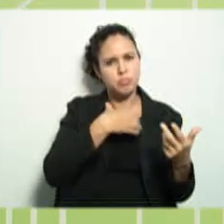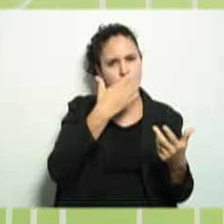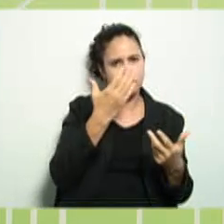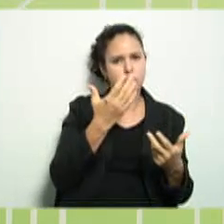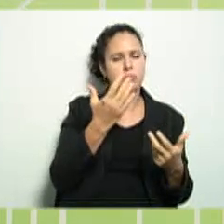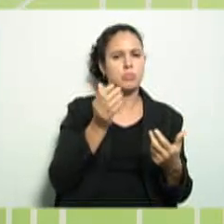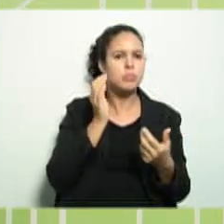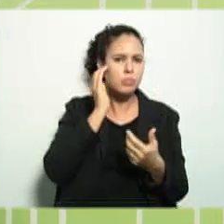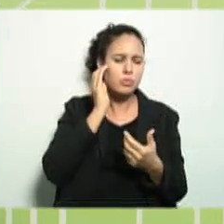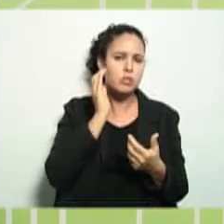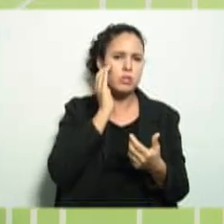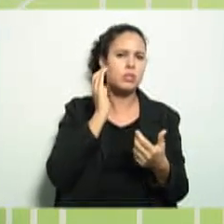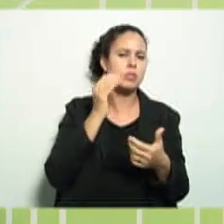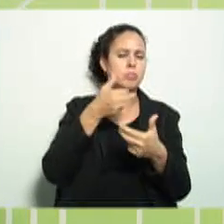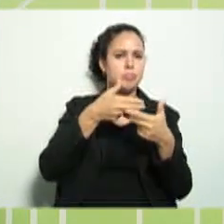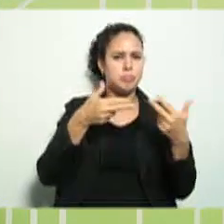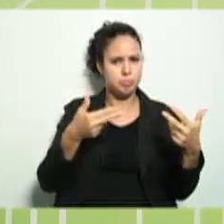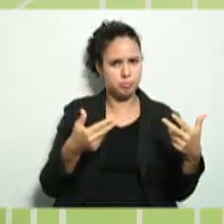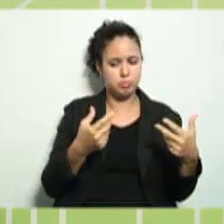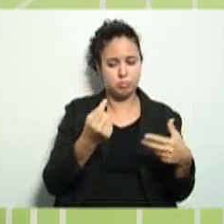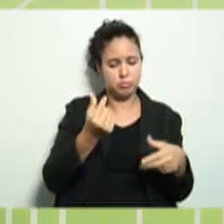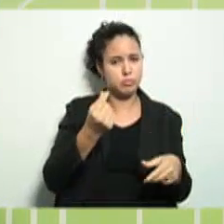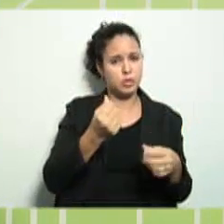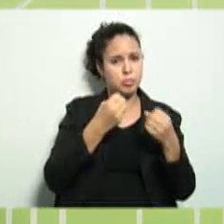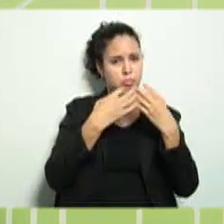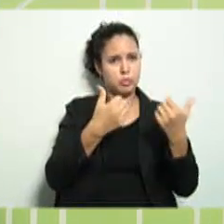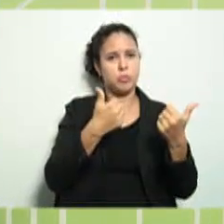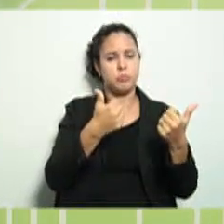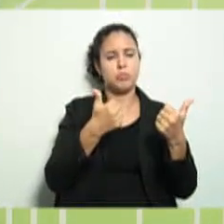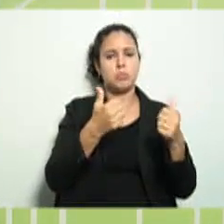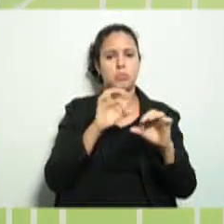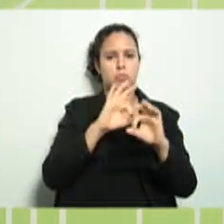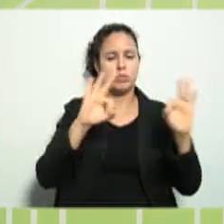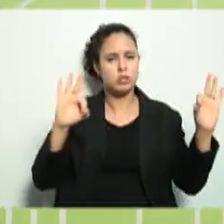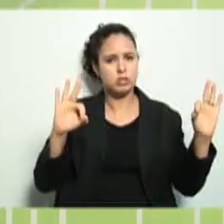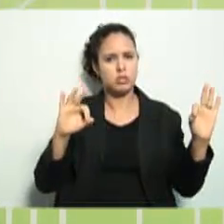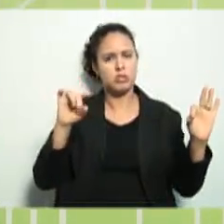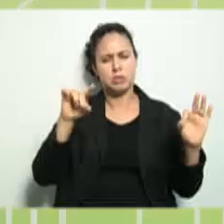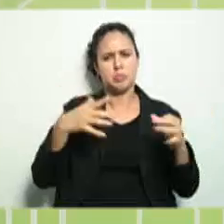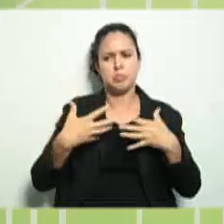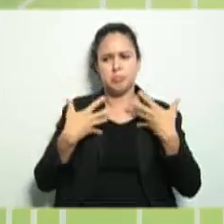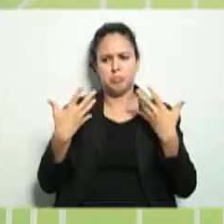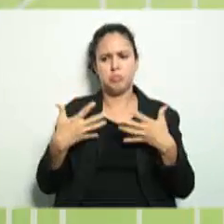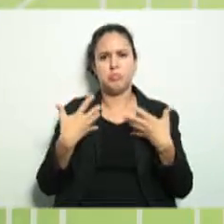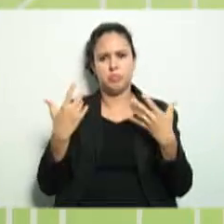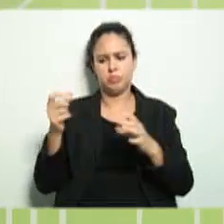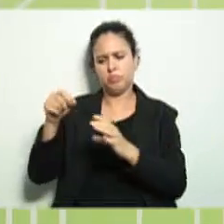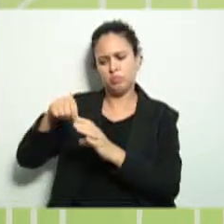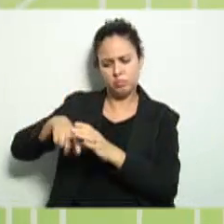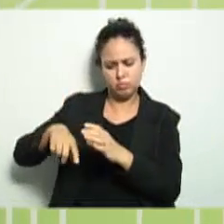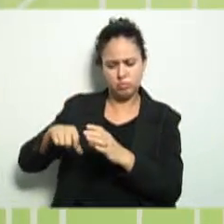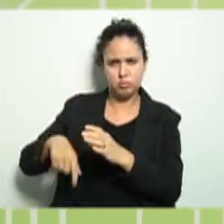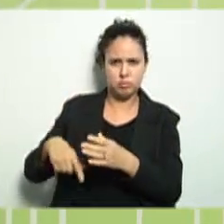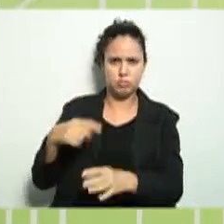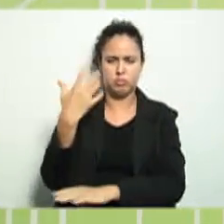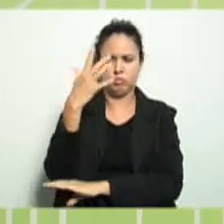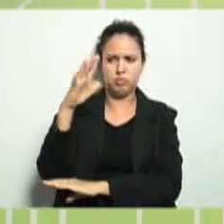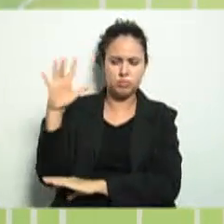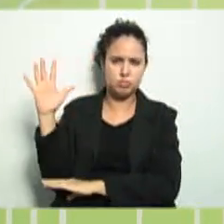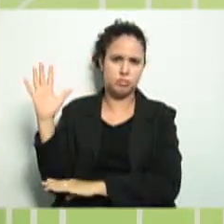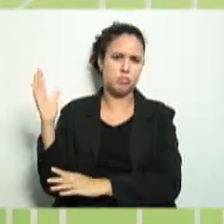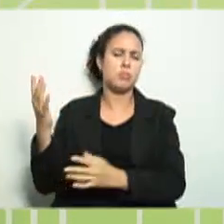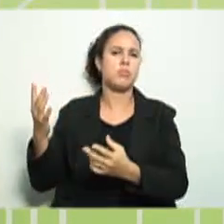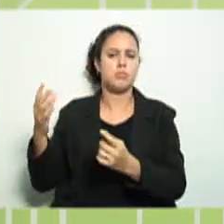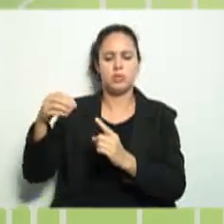açaí, ela coloca um preço bom, um preço justo, não vai te motivar a plantar uma fruta, a plantar uma